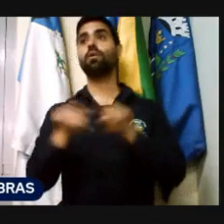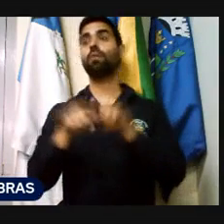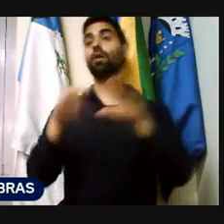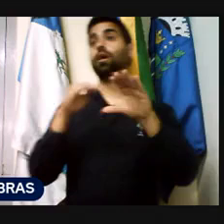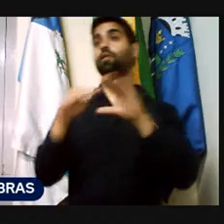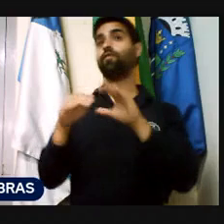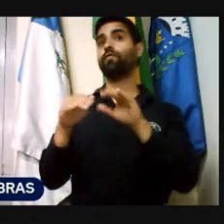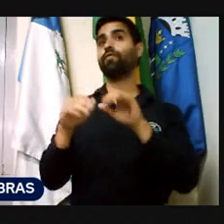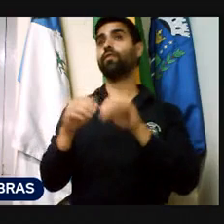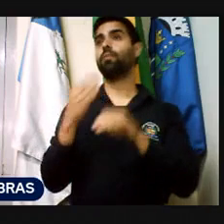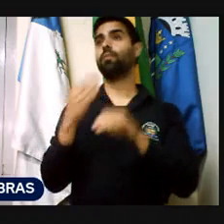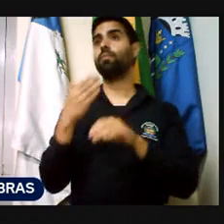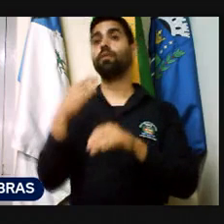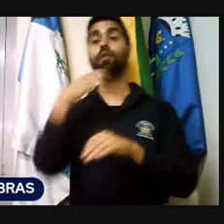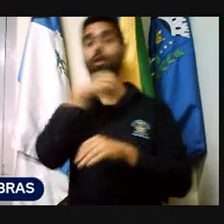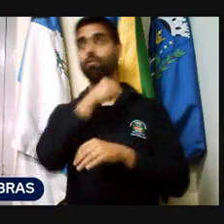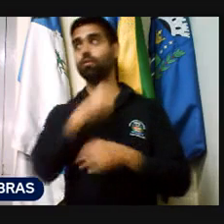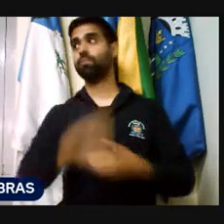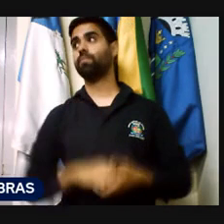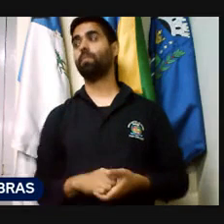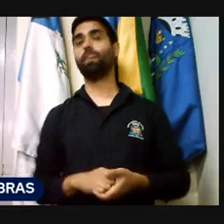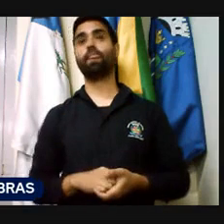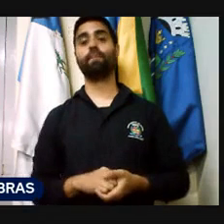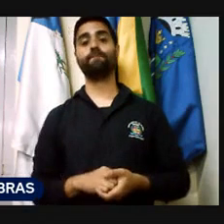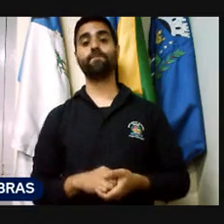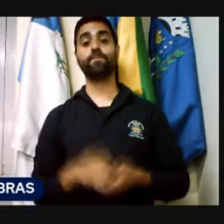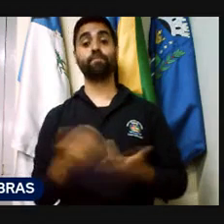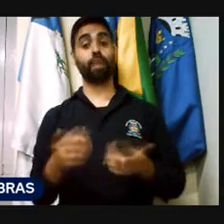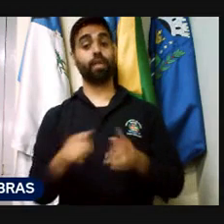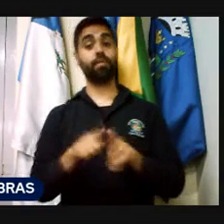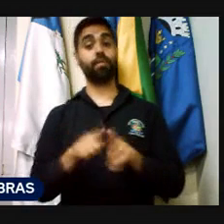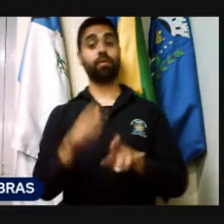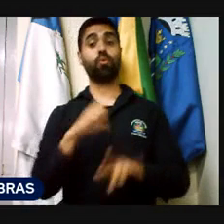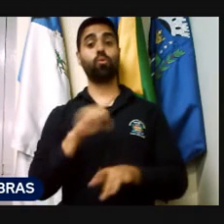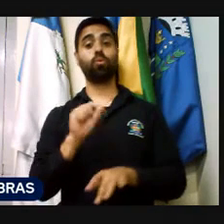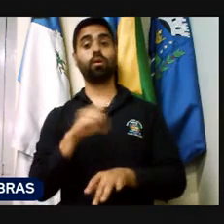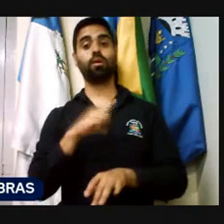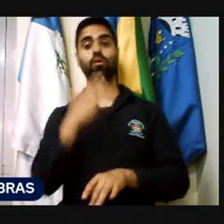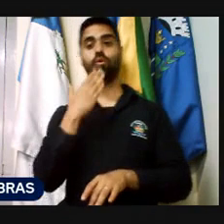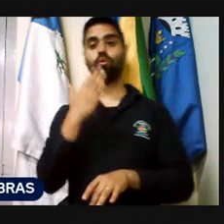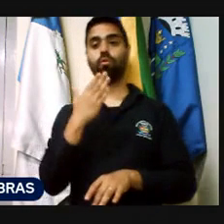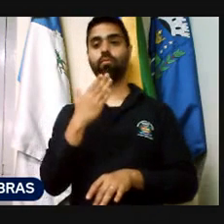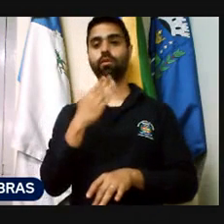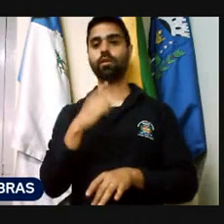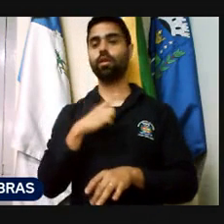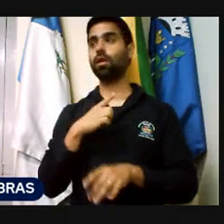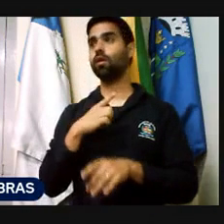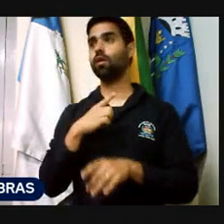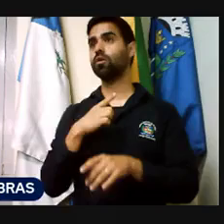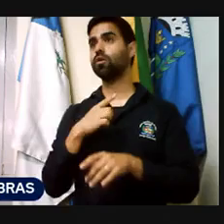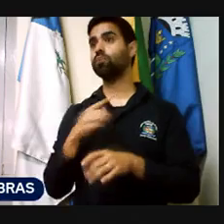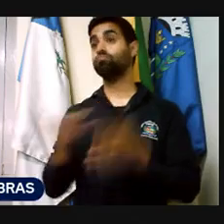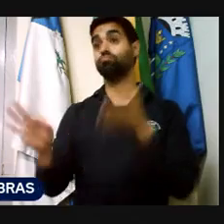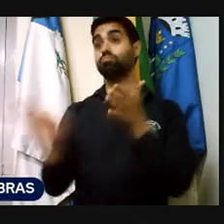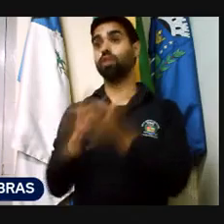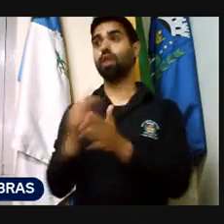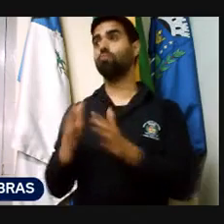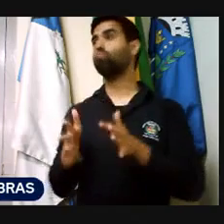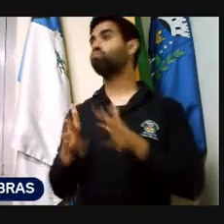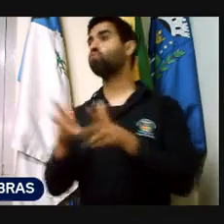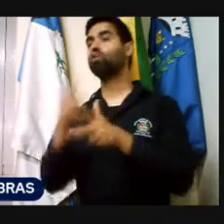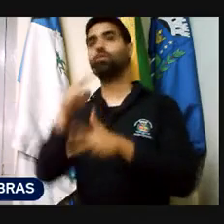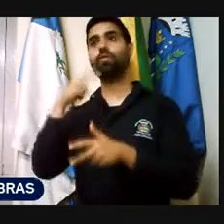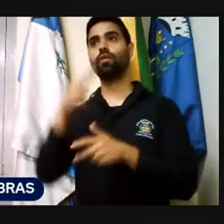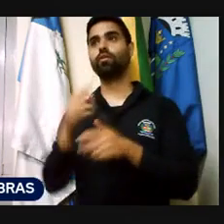forma mais breve possível. Registrando que esse requerimento será assinado por todos os vereadores a ser